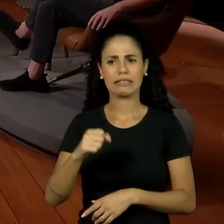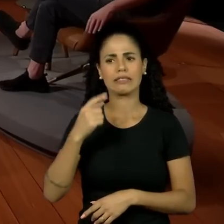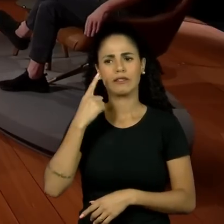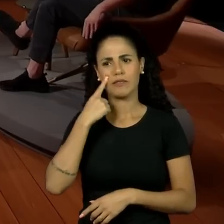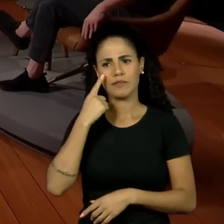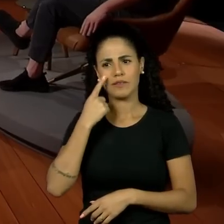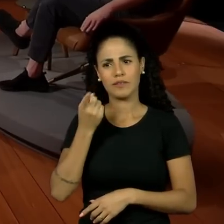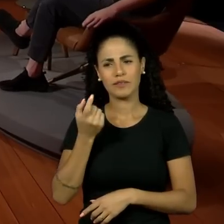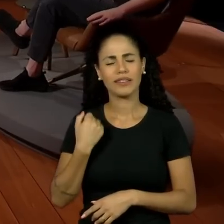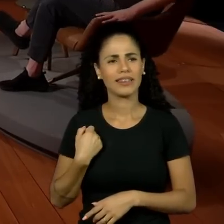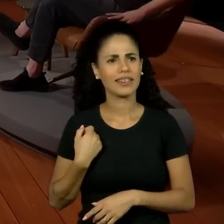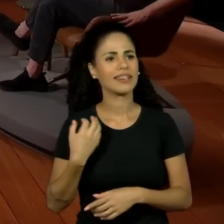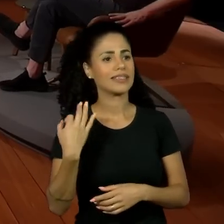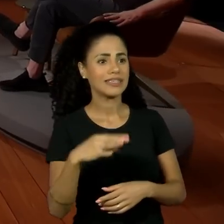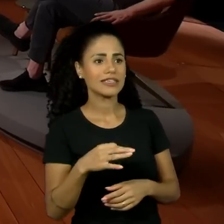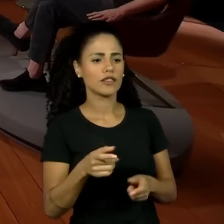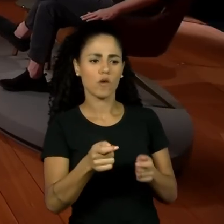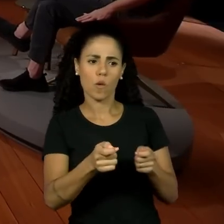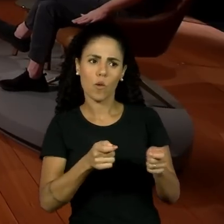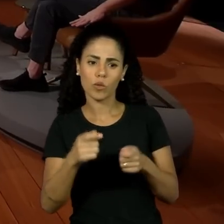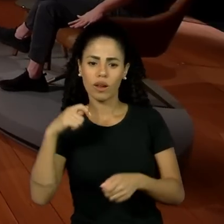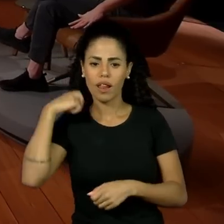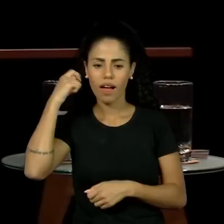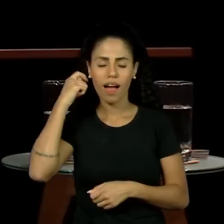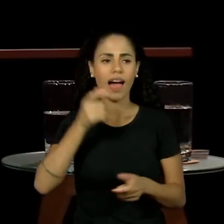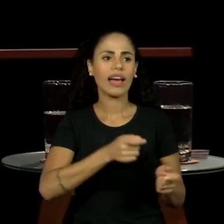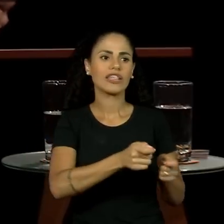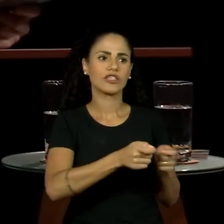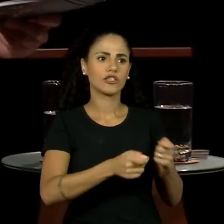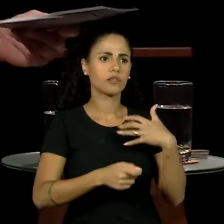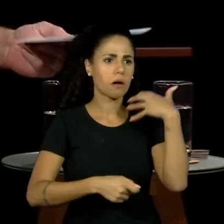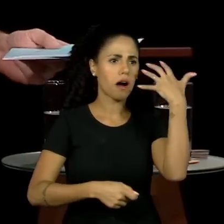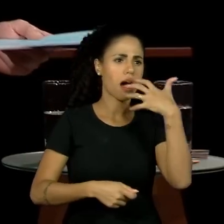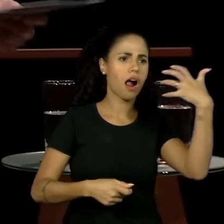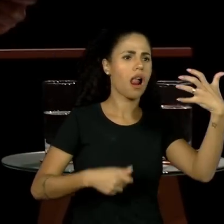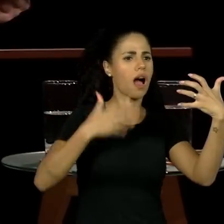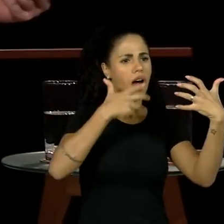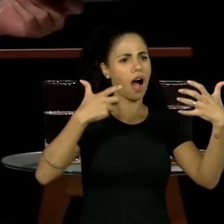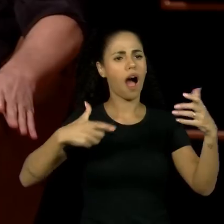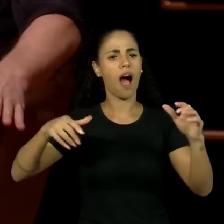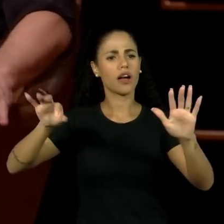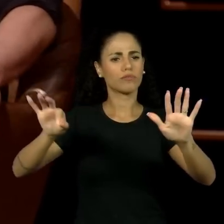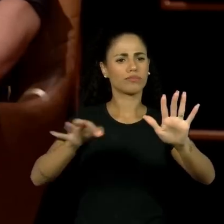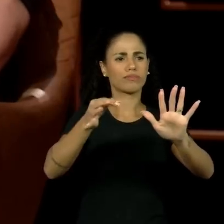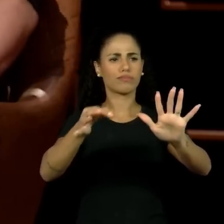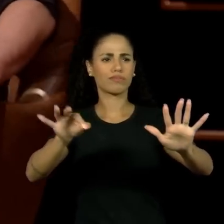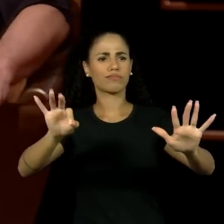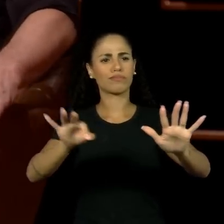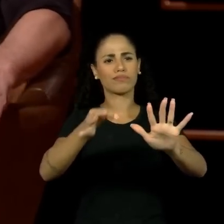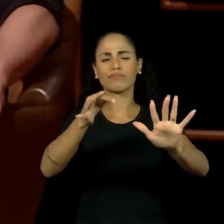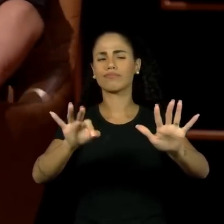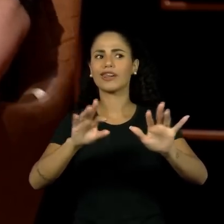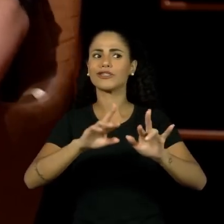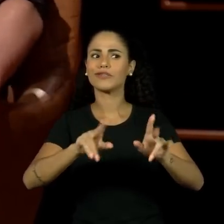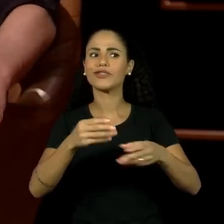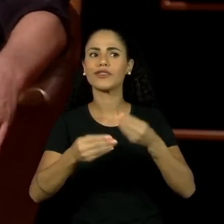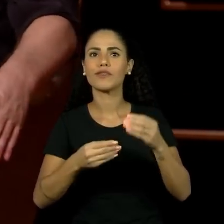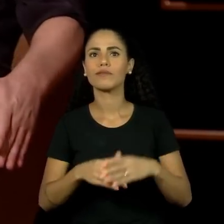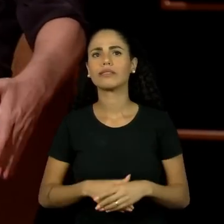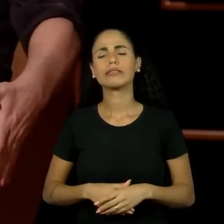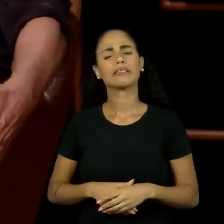pensando, dirigir ator é uma coisa, dirigir os cantores de ópera é uma outra história. Como é que é isso?